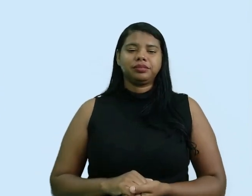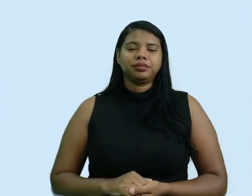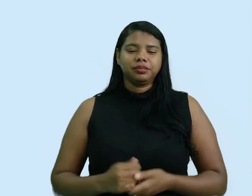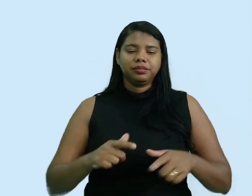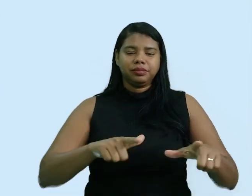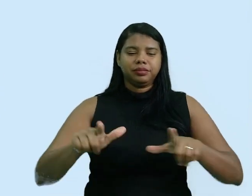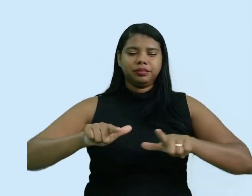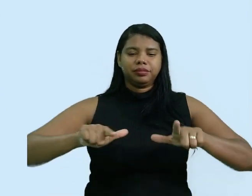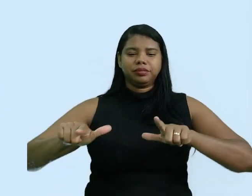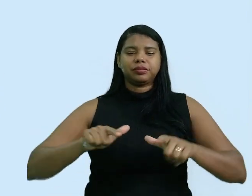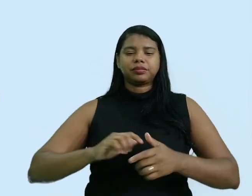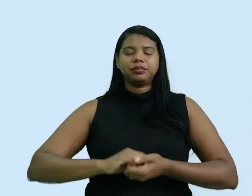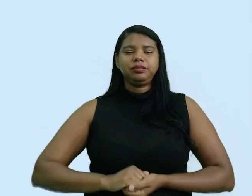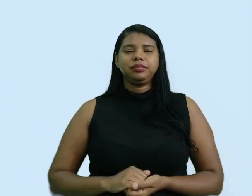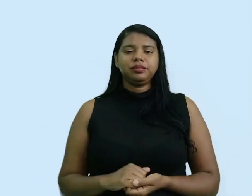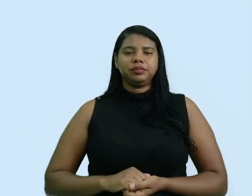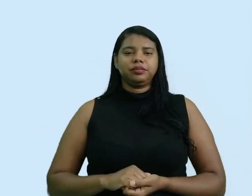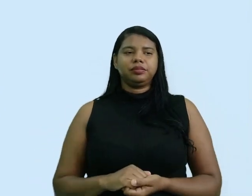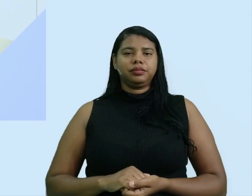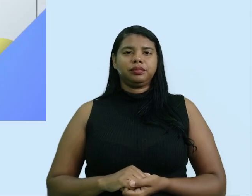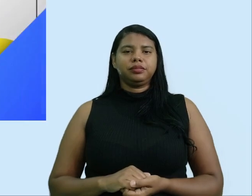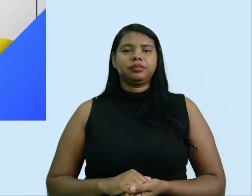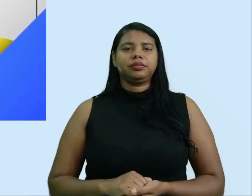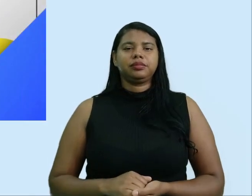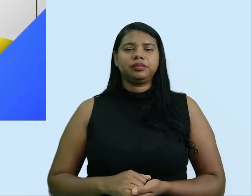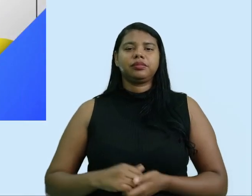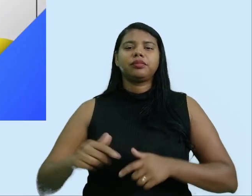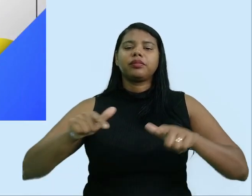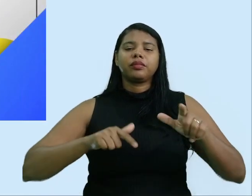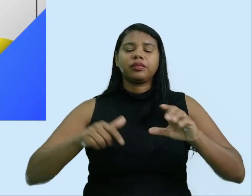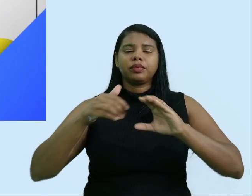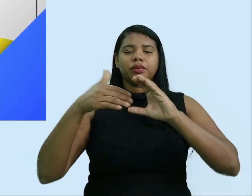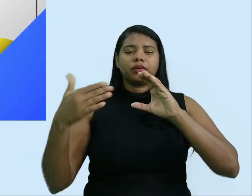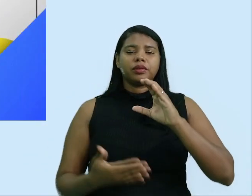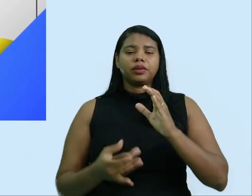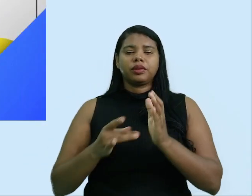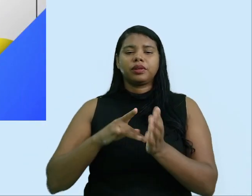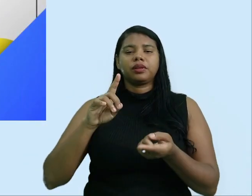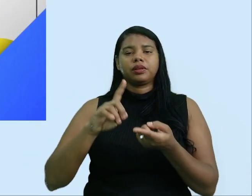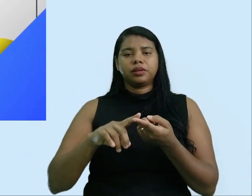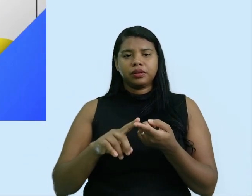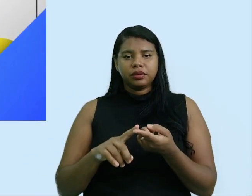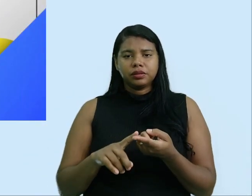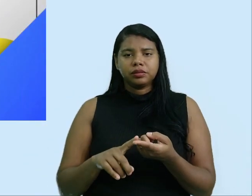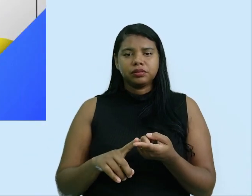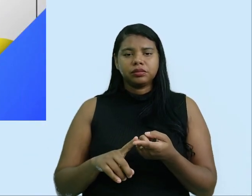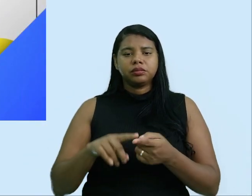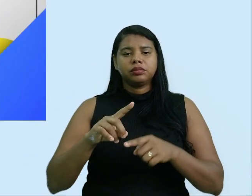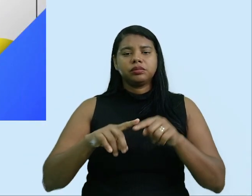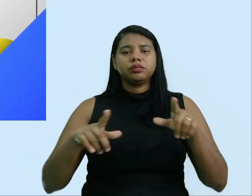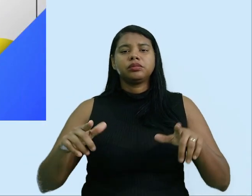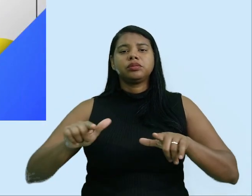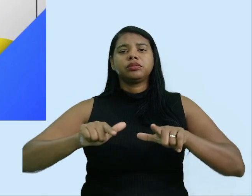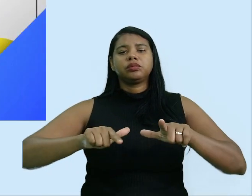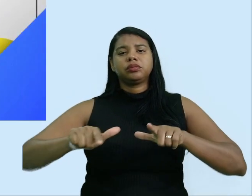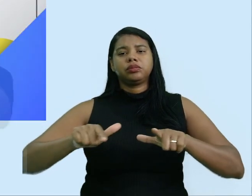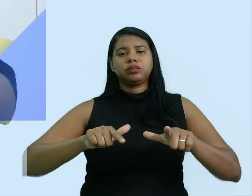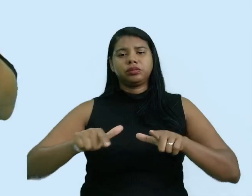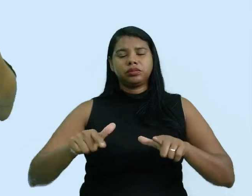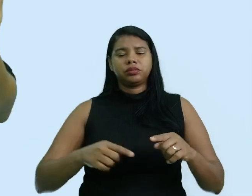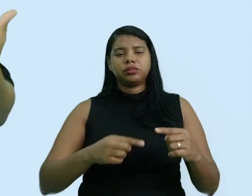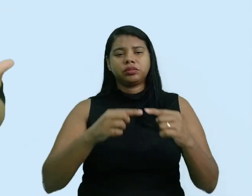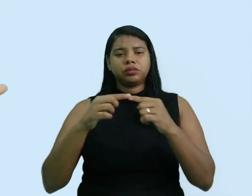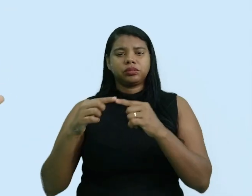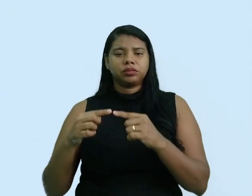ambiente de trabalho. Além disso, eu também preciso caracterizar as atividades. Nem todo trabalhador, né, de acordo